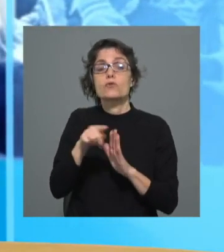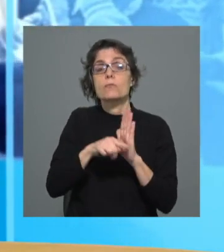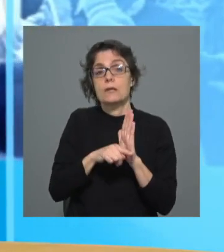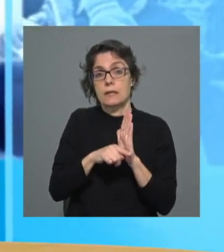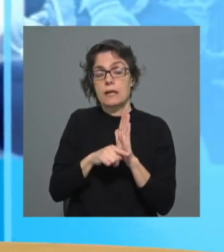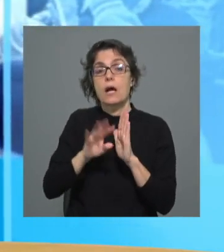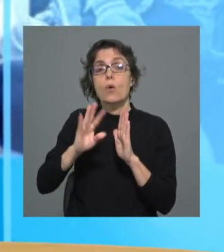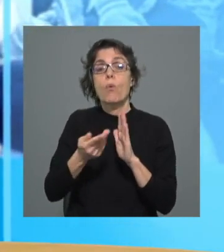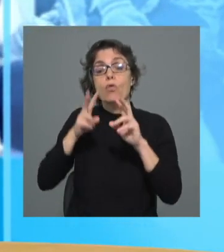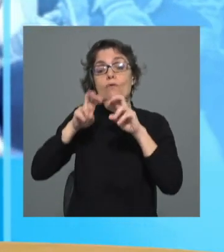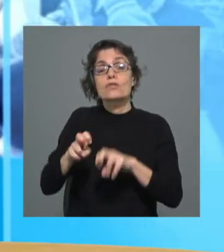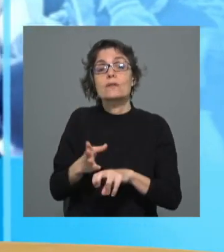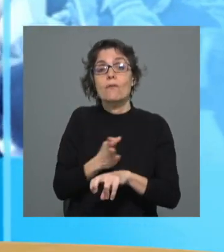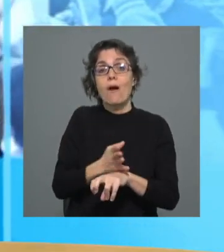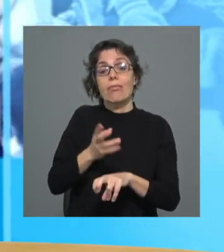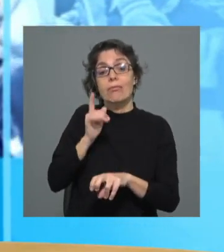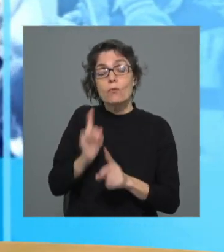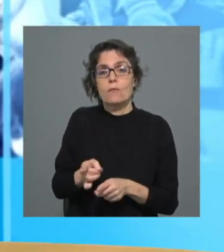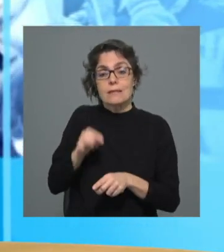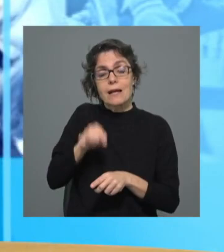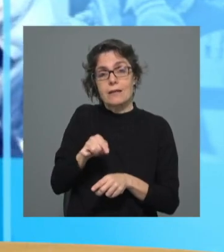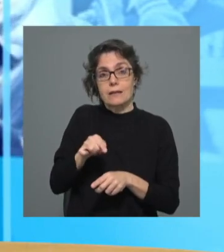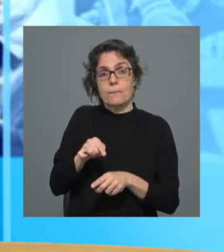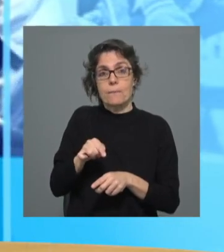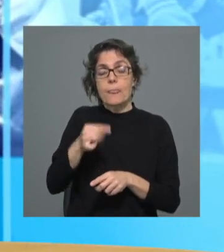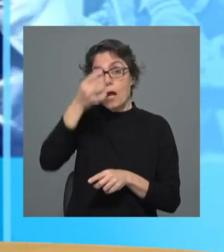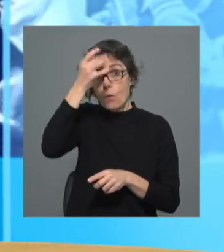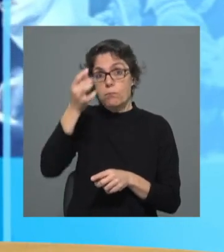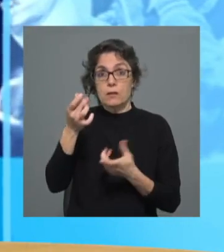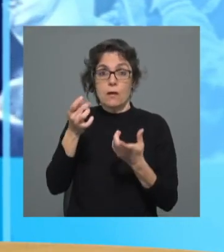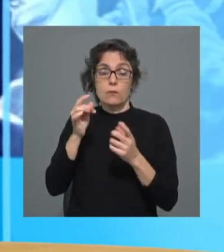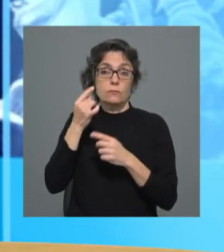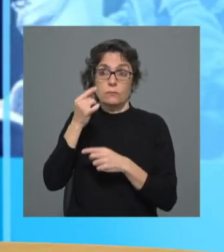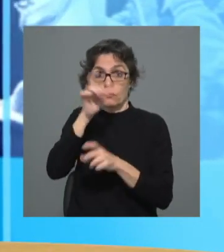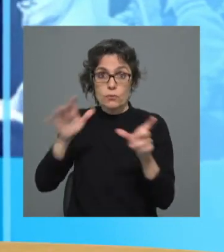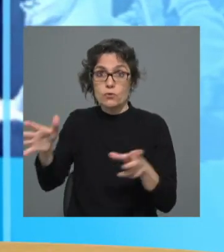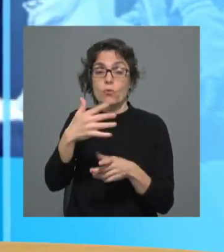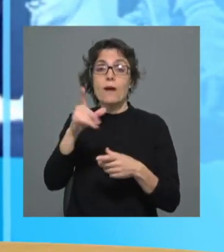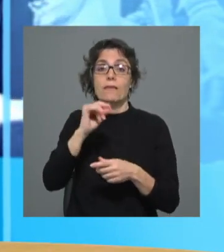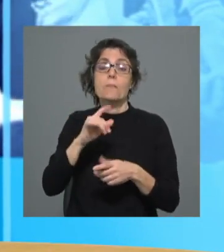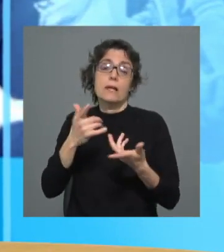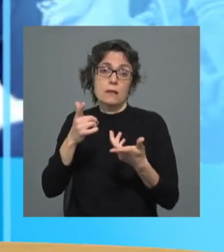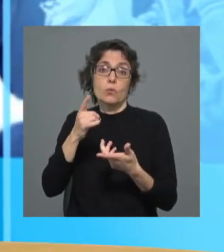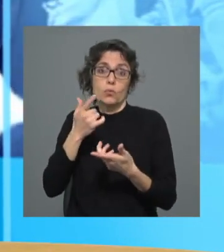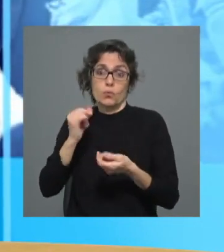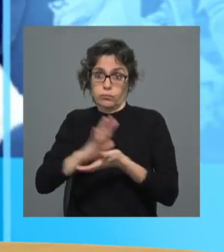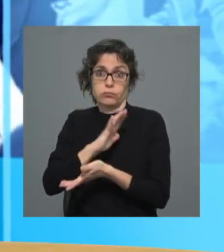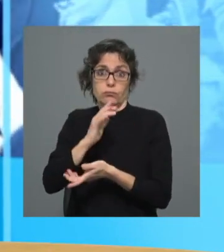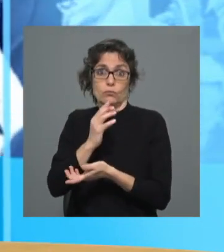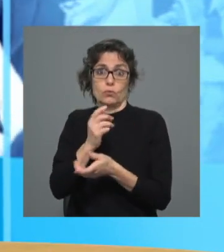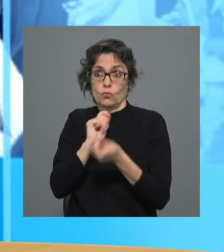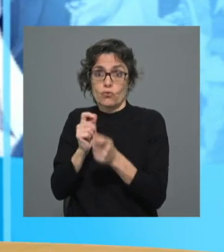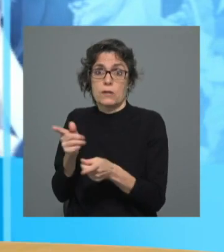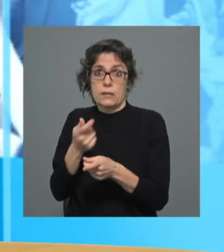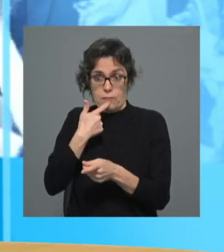início da investigação prévia. É disso que a opinião pública, que os jornalistas, quando perguntam, porque não são peritos em direito canónico, é isso que estão a perguntar. E,